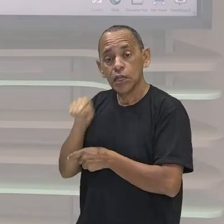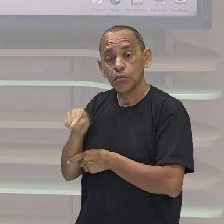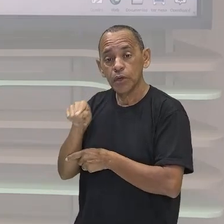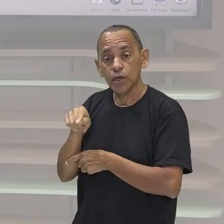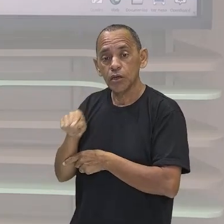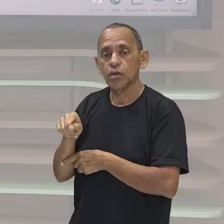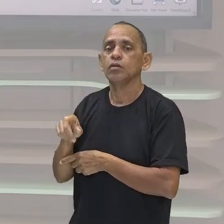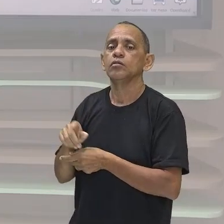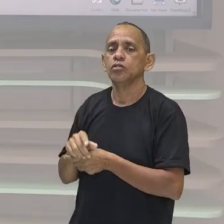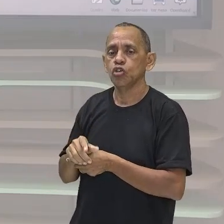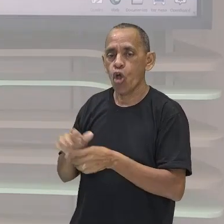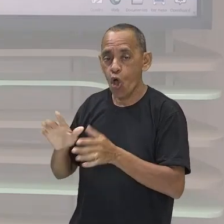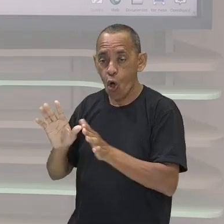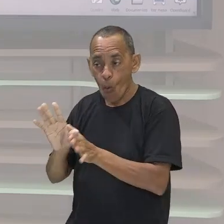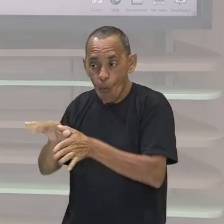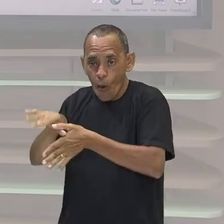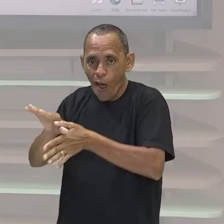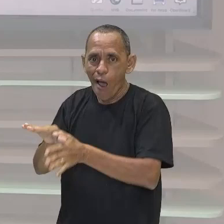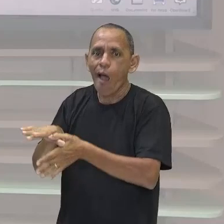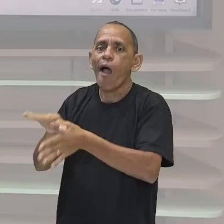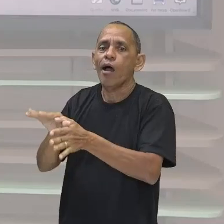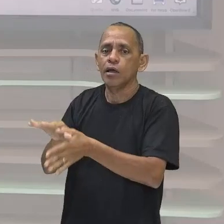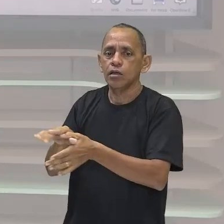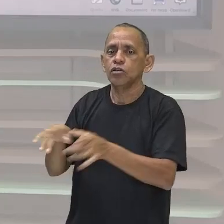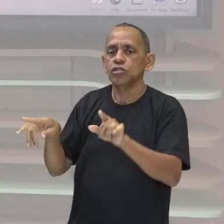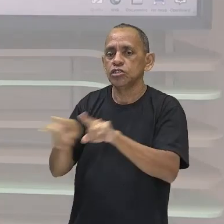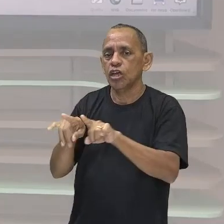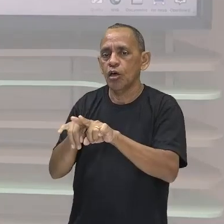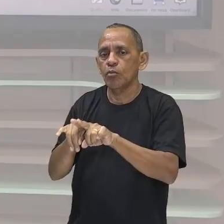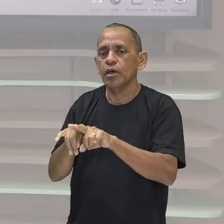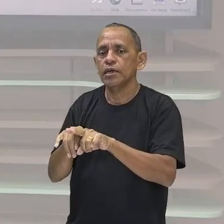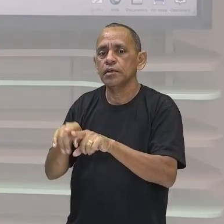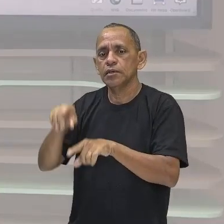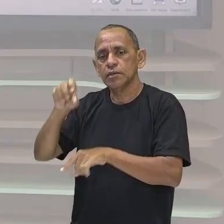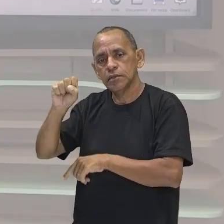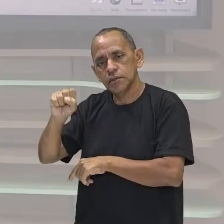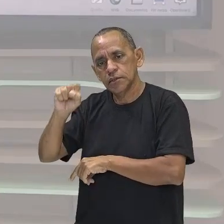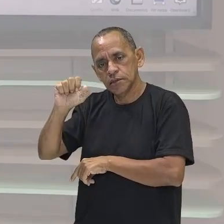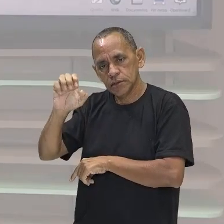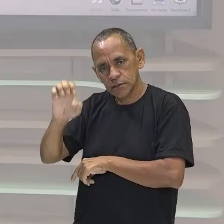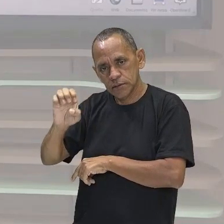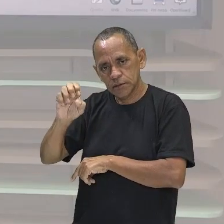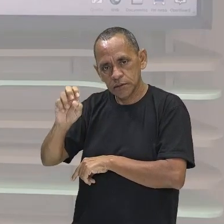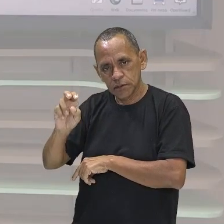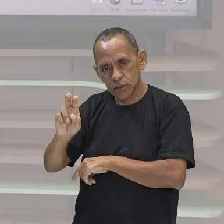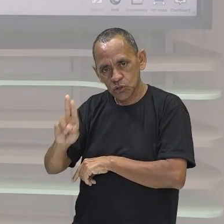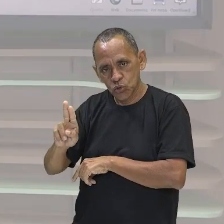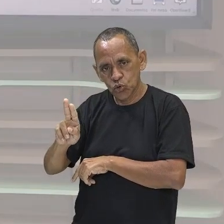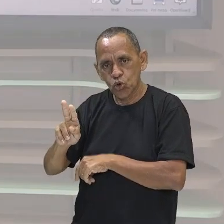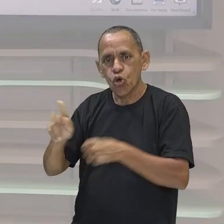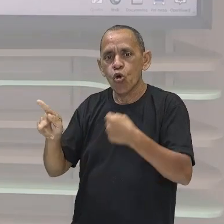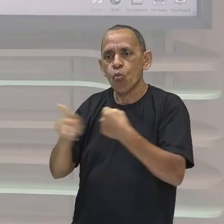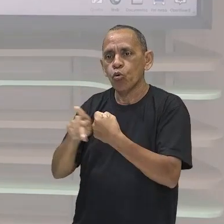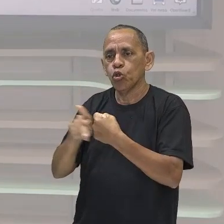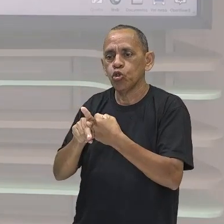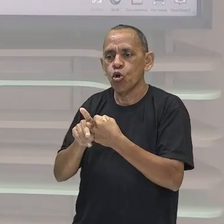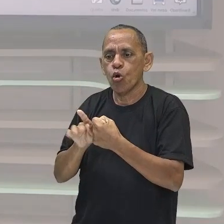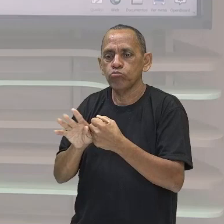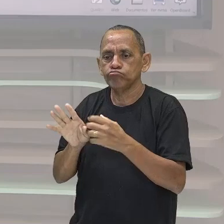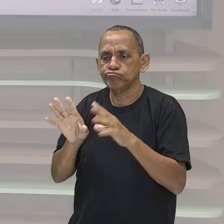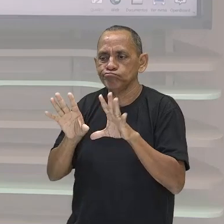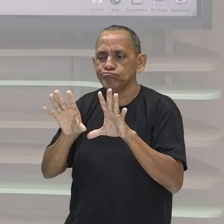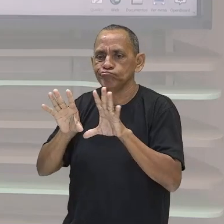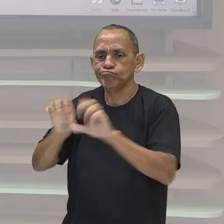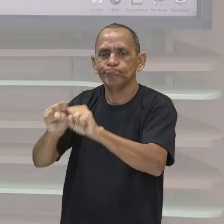bem. Temos o seu, que é um pronome possessivo, né? O seu, ele refere-se ali ao alimento das